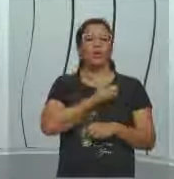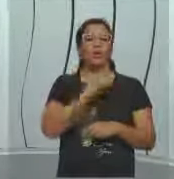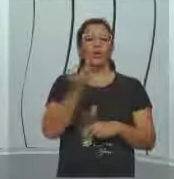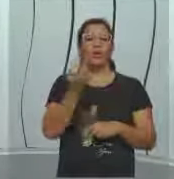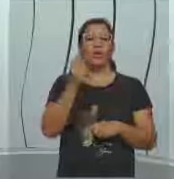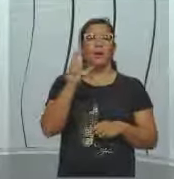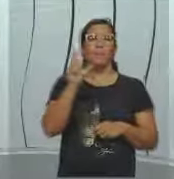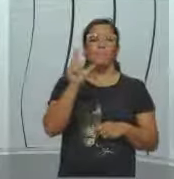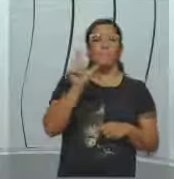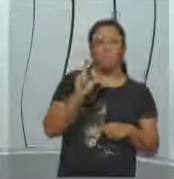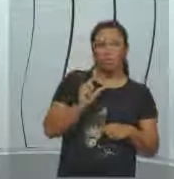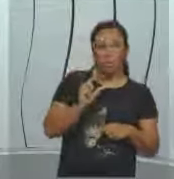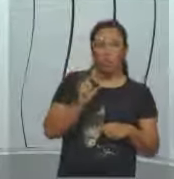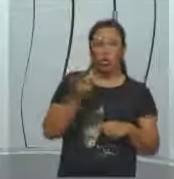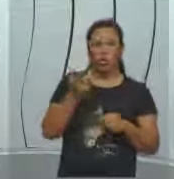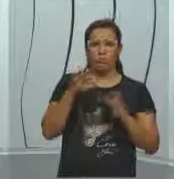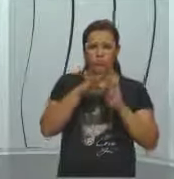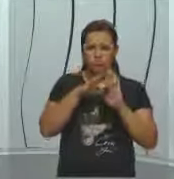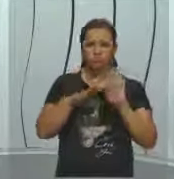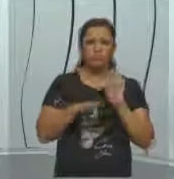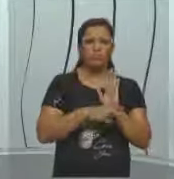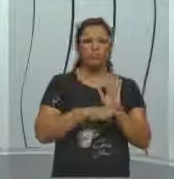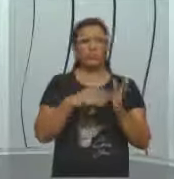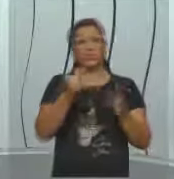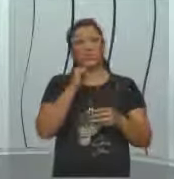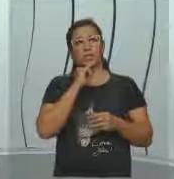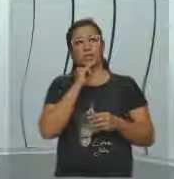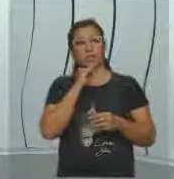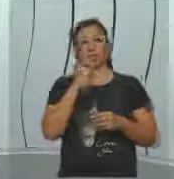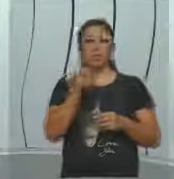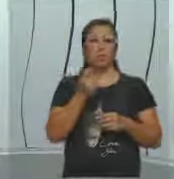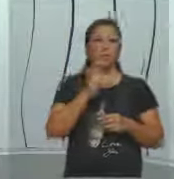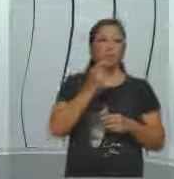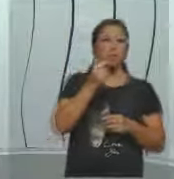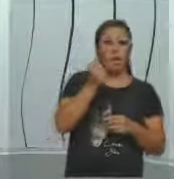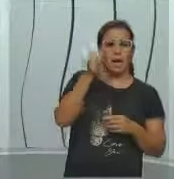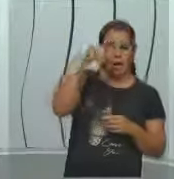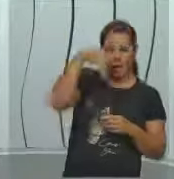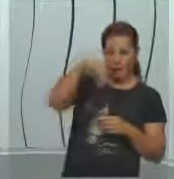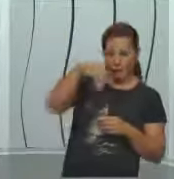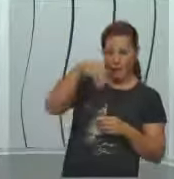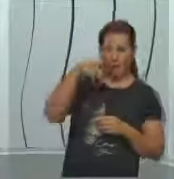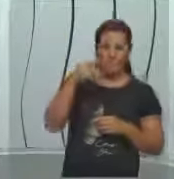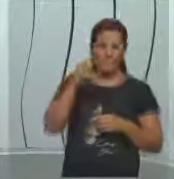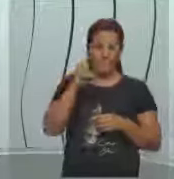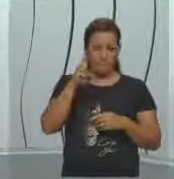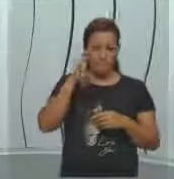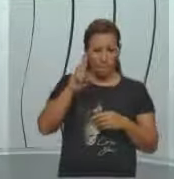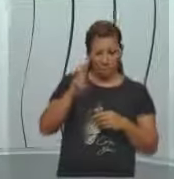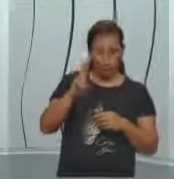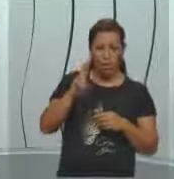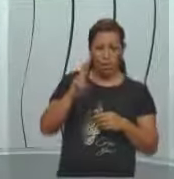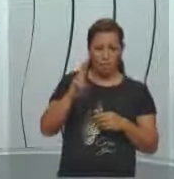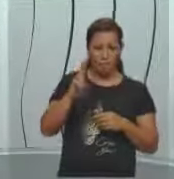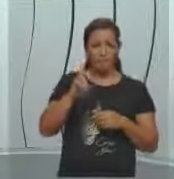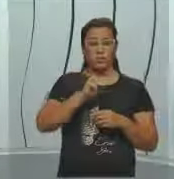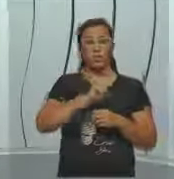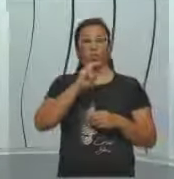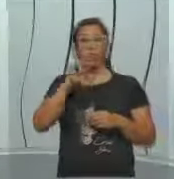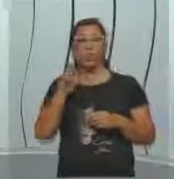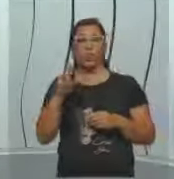ampere. Normalmente você trabalha com o miliampere, que seria a milésima parte do ampere, ou